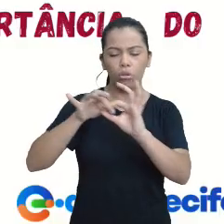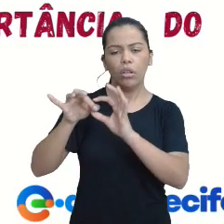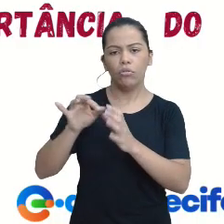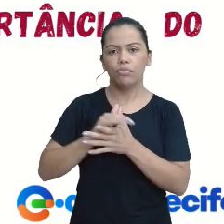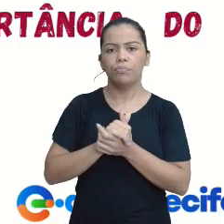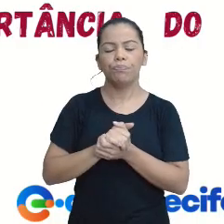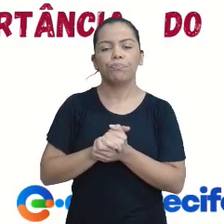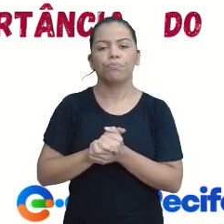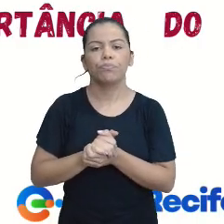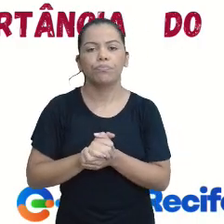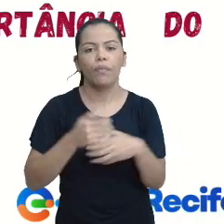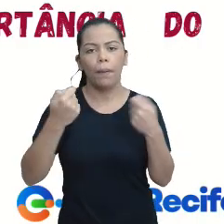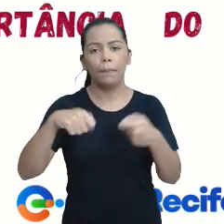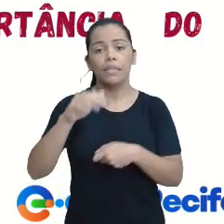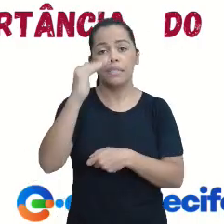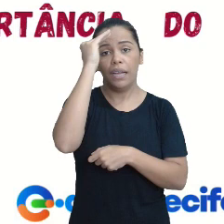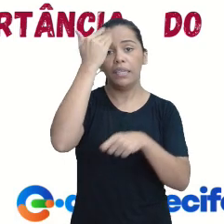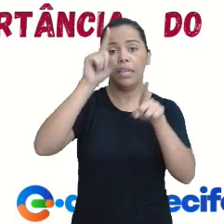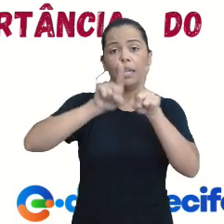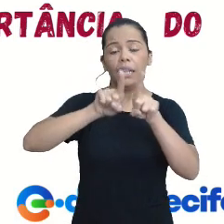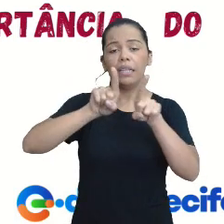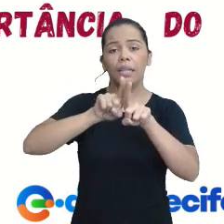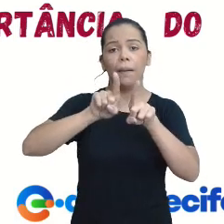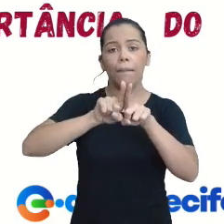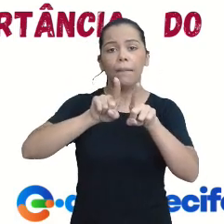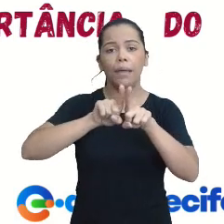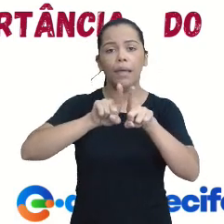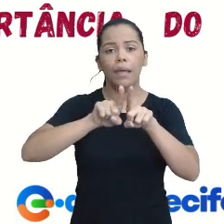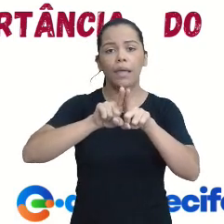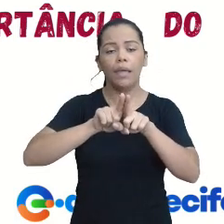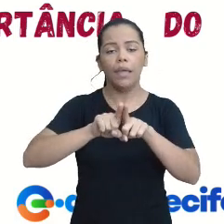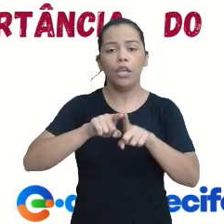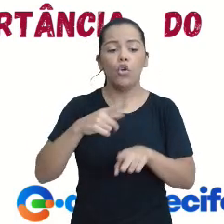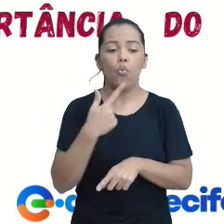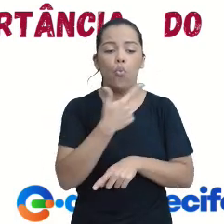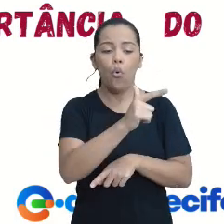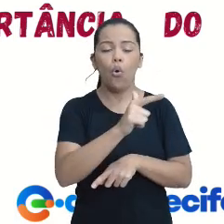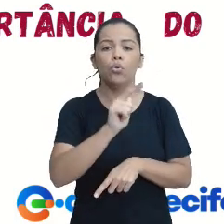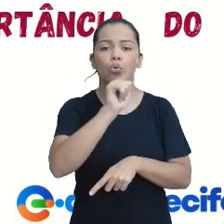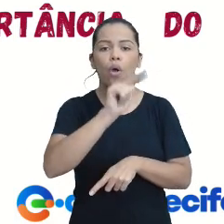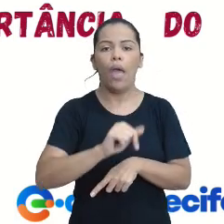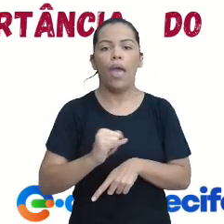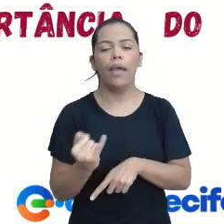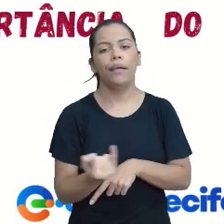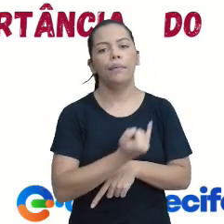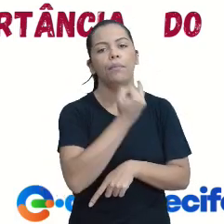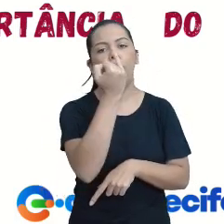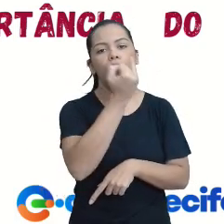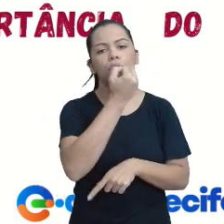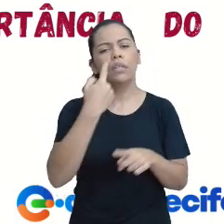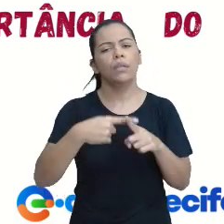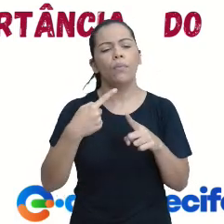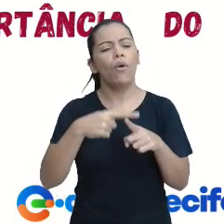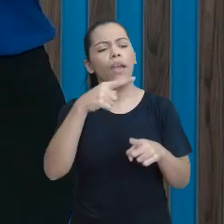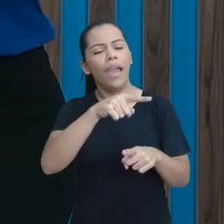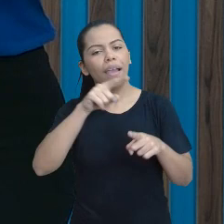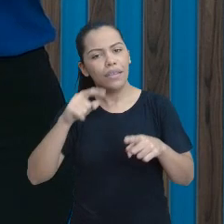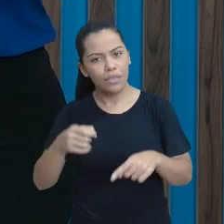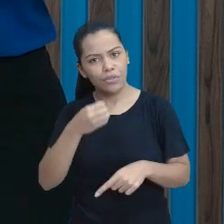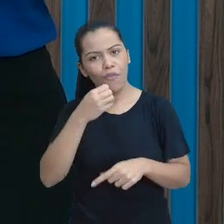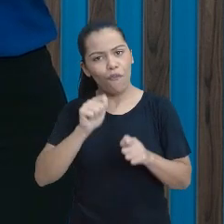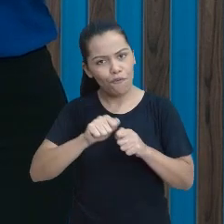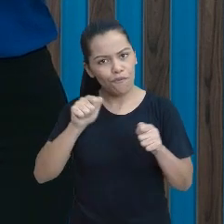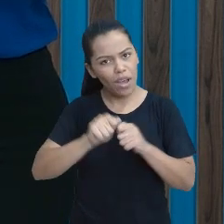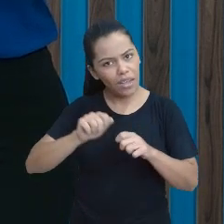Entender a importância do outro. Por que que isso é tão interessante? Por que que isso faz toda a diferença? Porque a gente